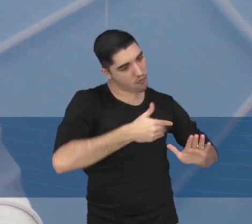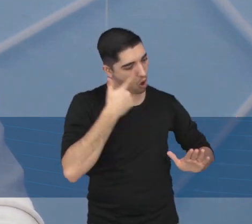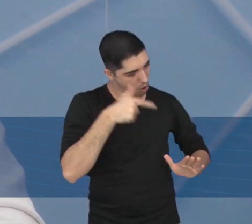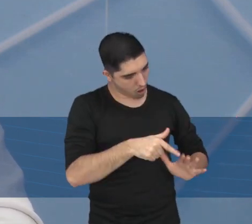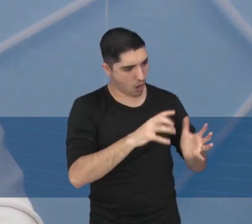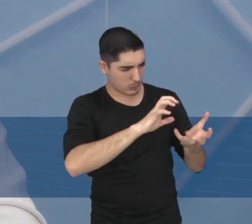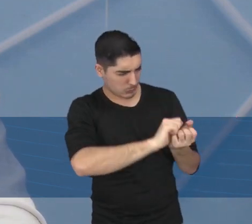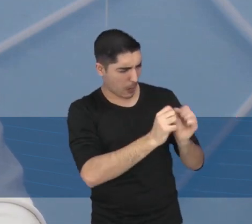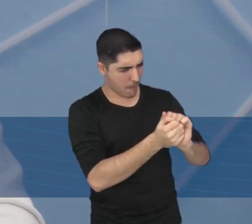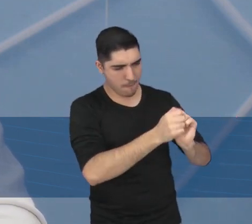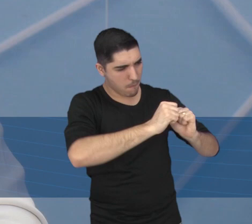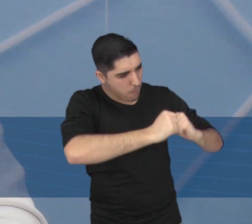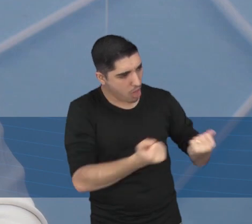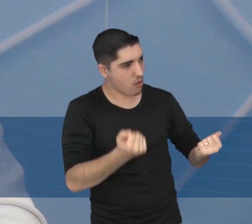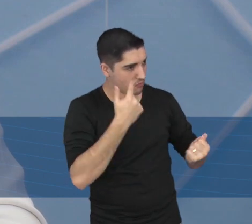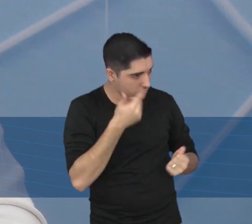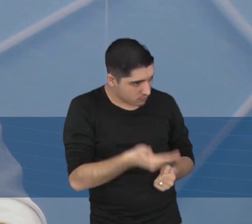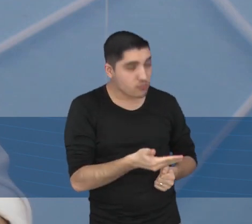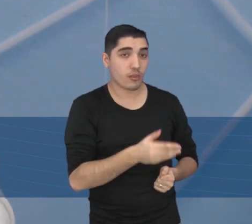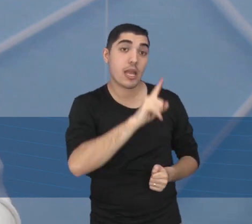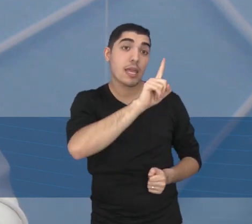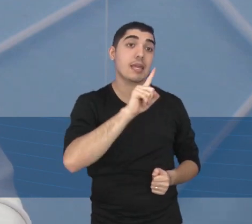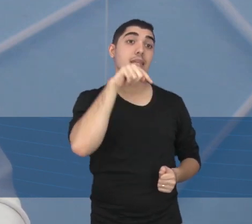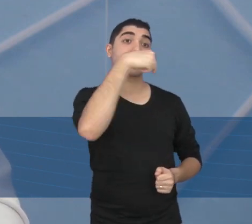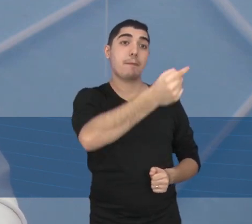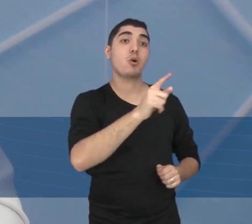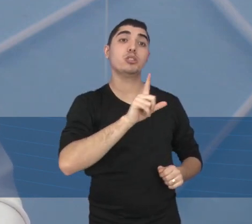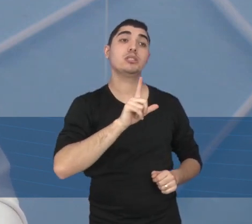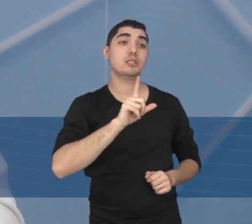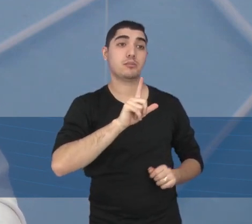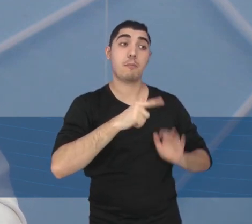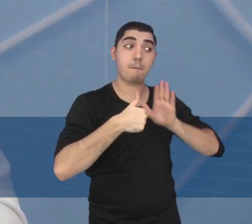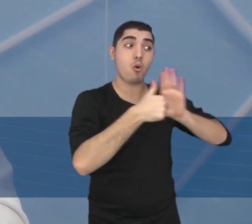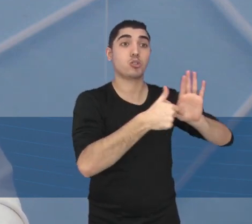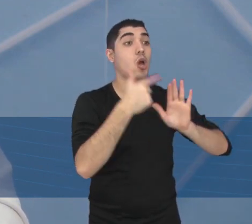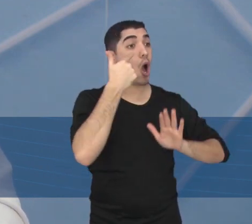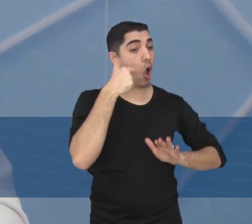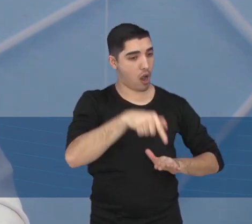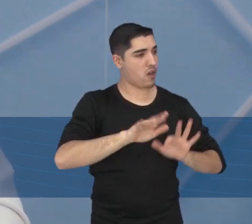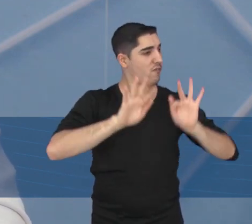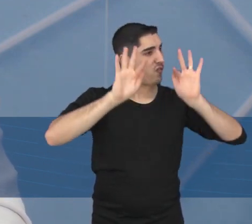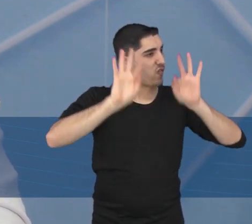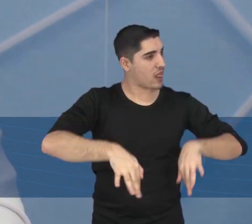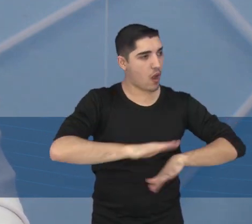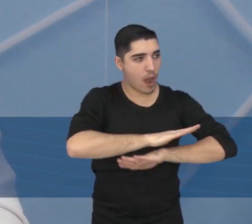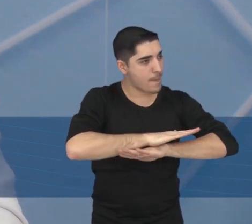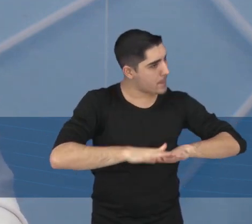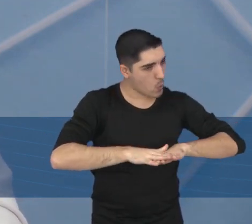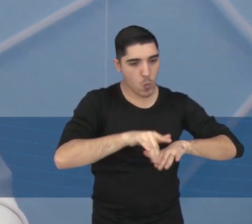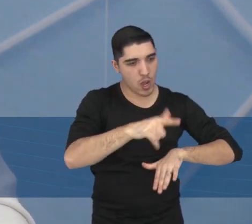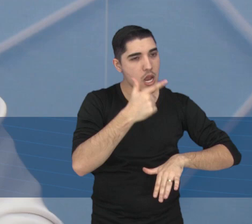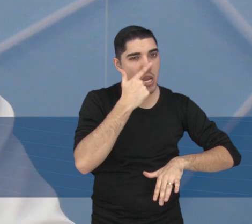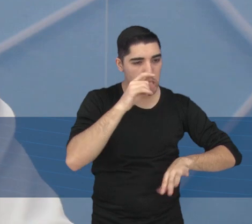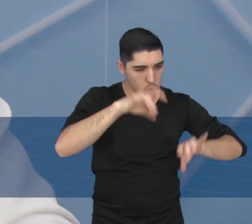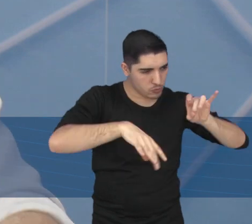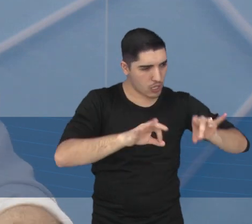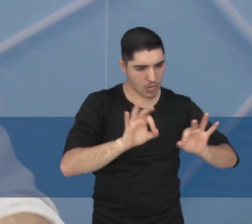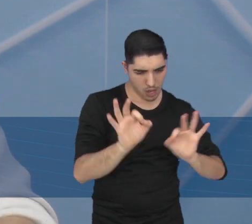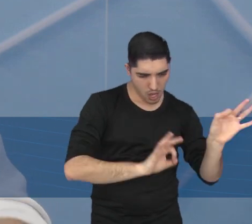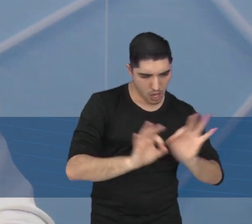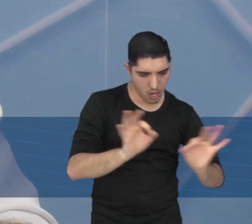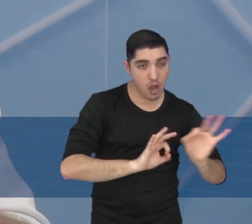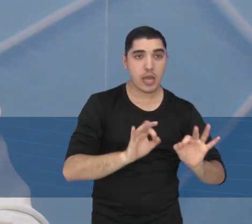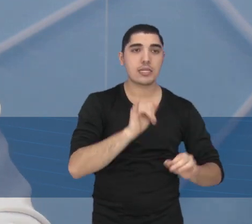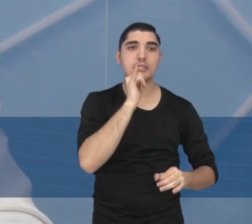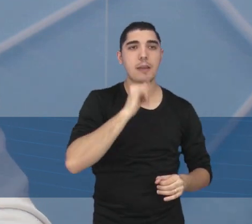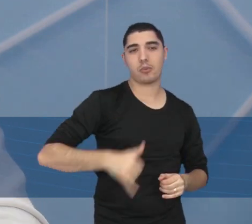pequenas. E depois, como eu disse, a destinação final, certificada também, de cada um daqueles recicladores. Então, entrou